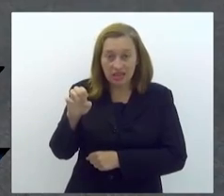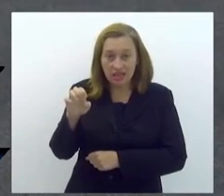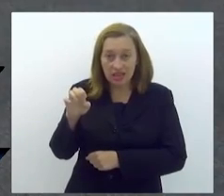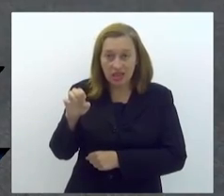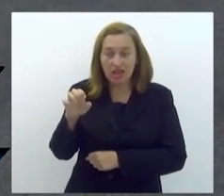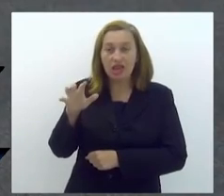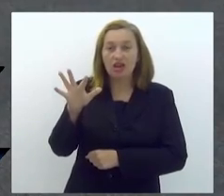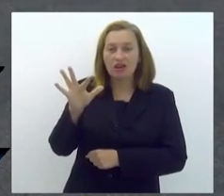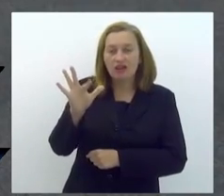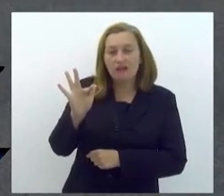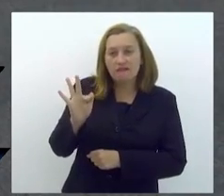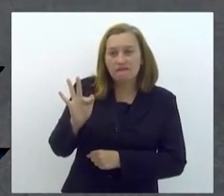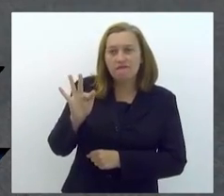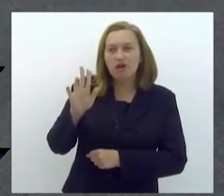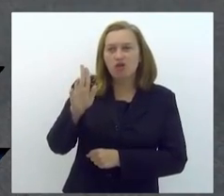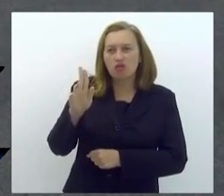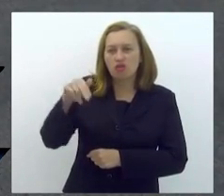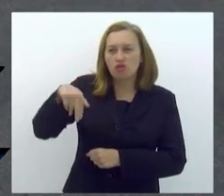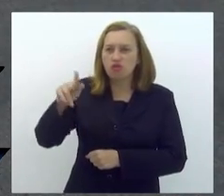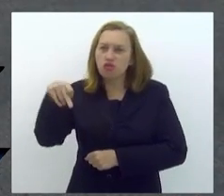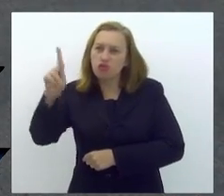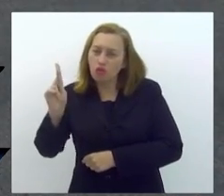astigmatizados porque